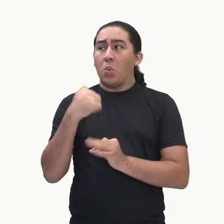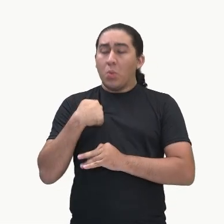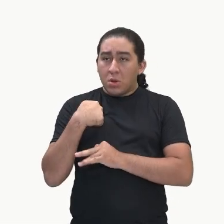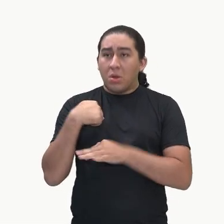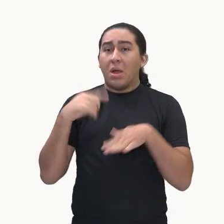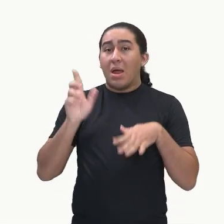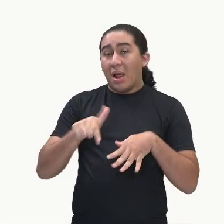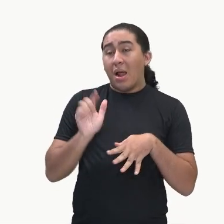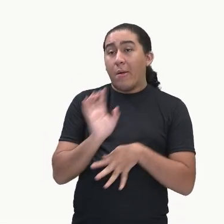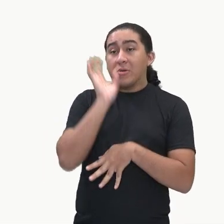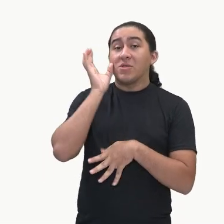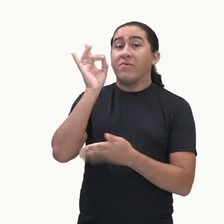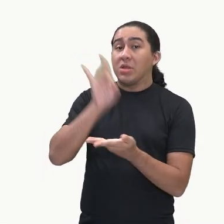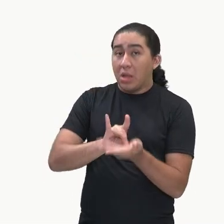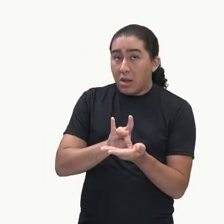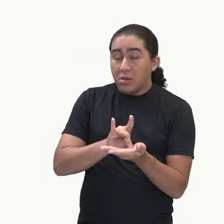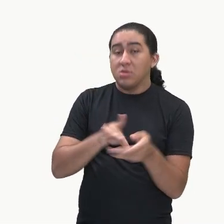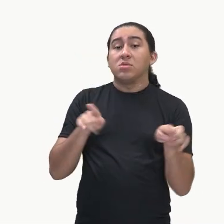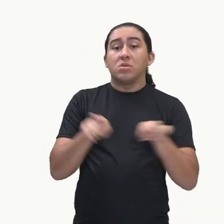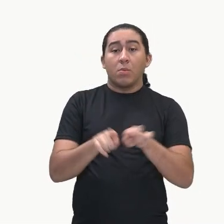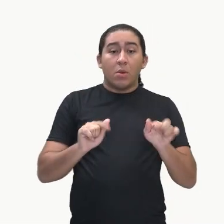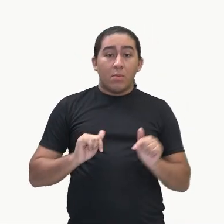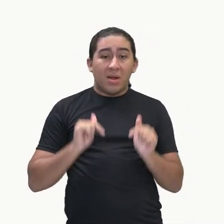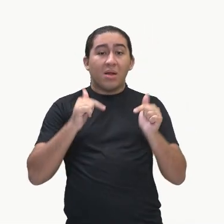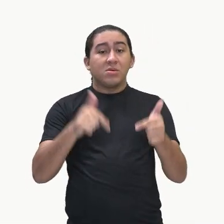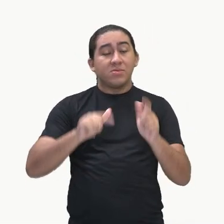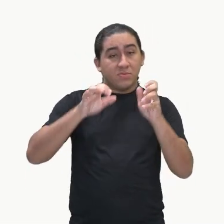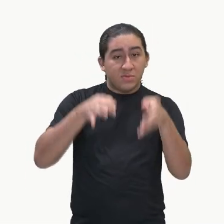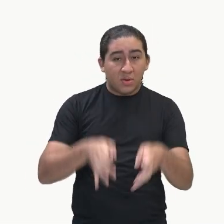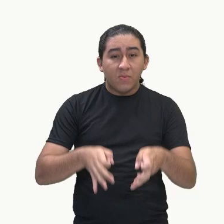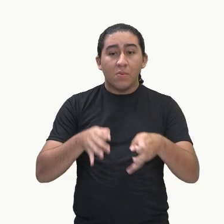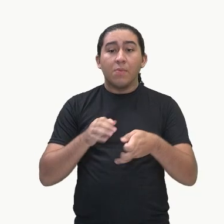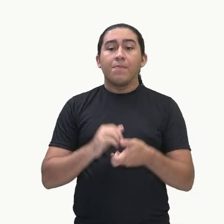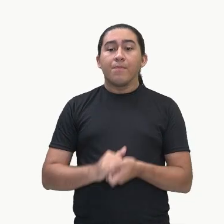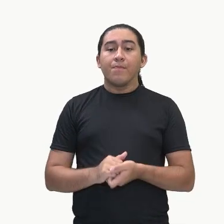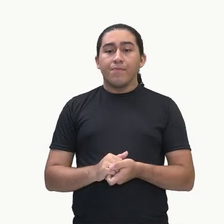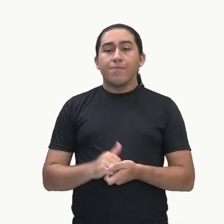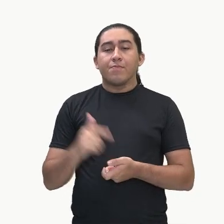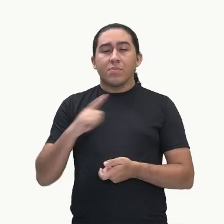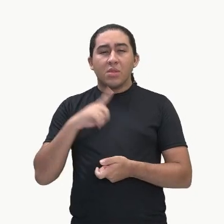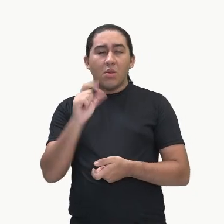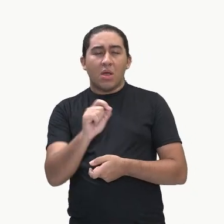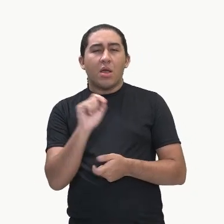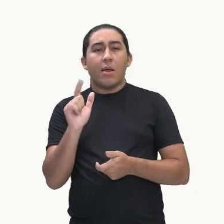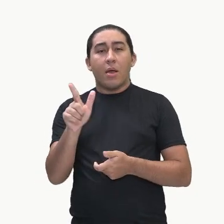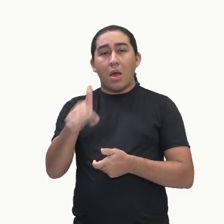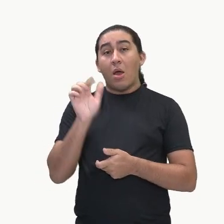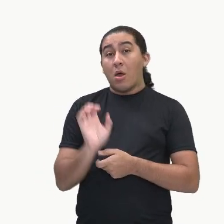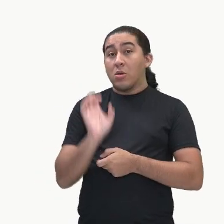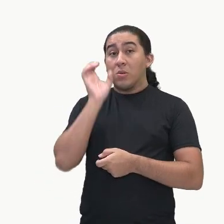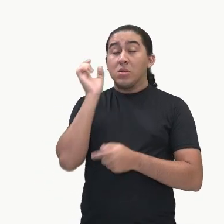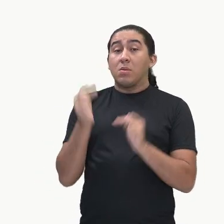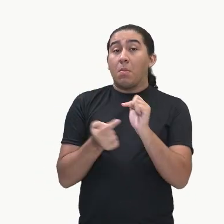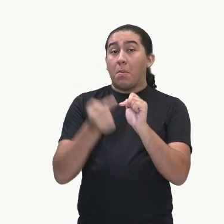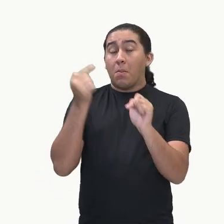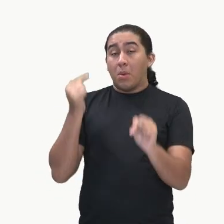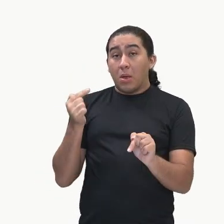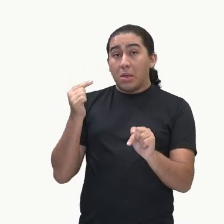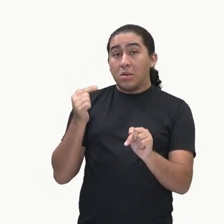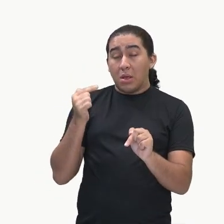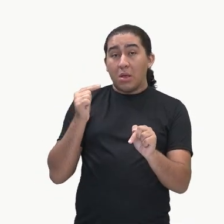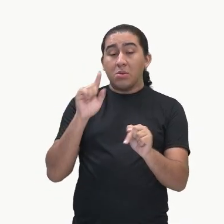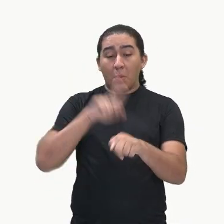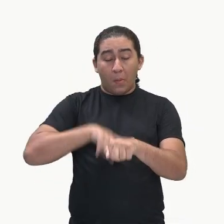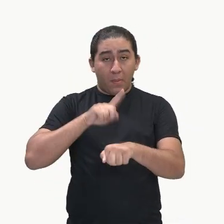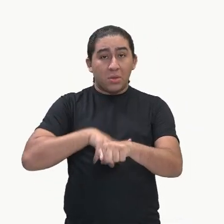evento concreto, é uma ação que está sendo realizada, está no